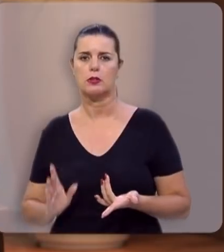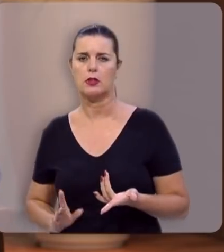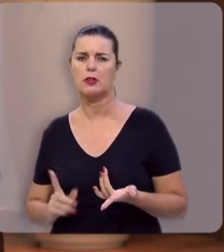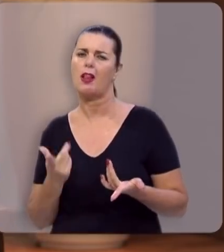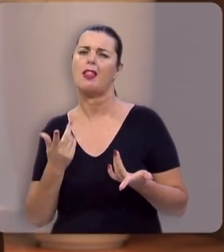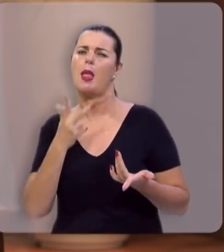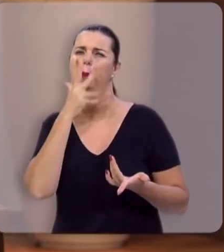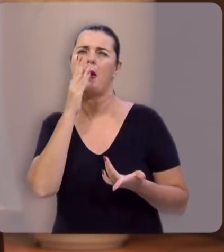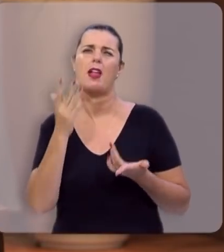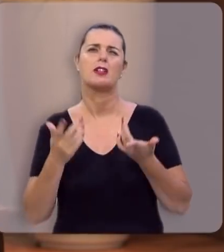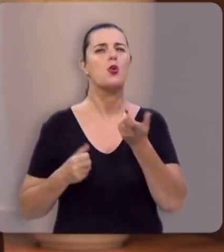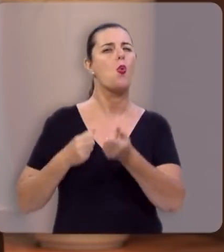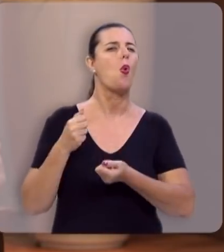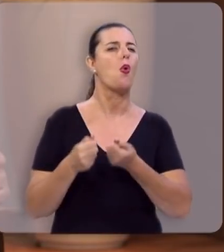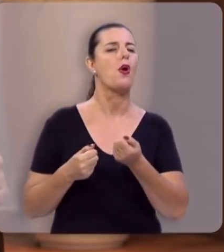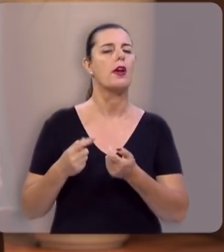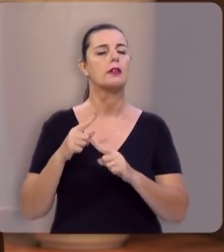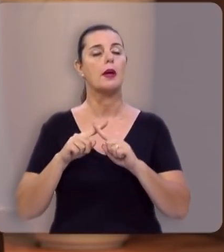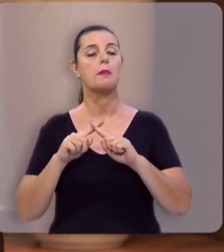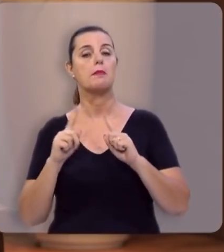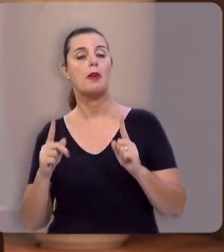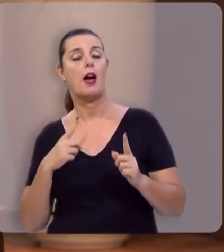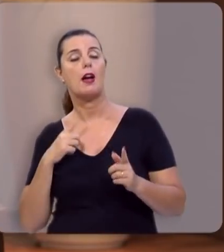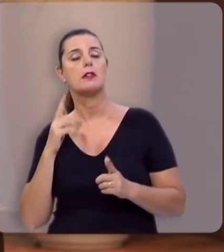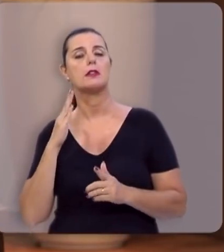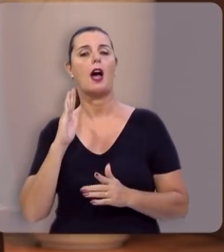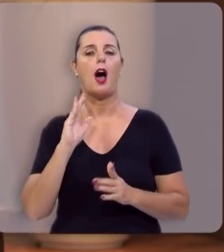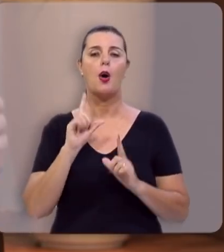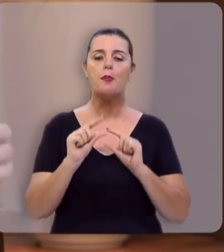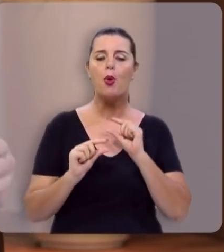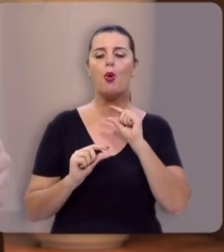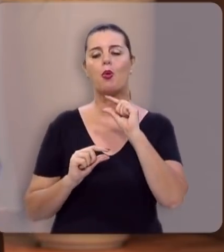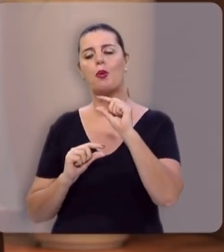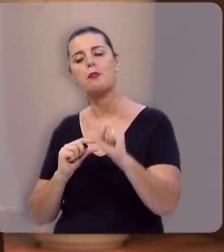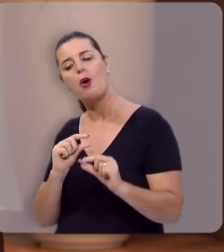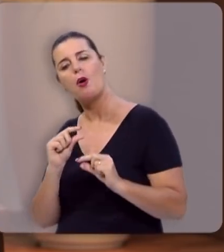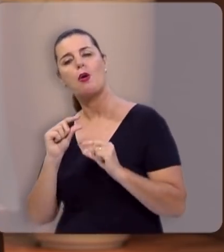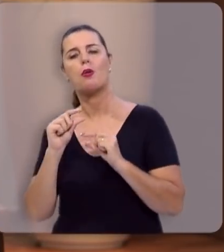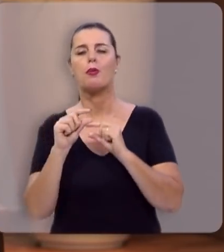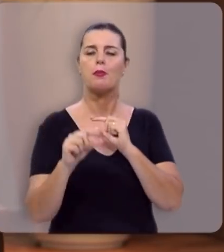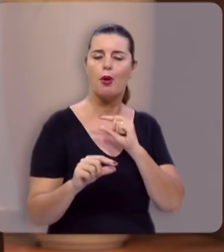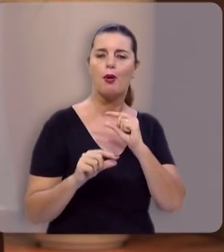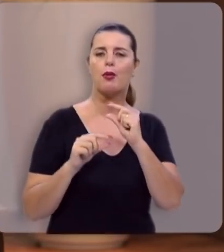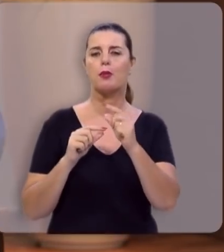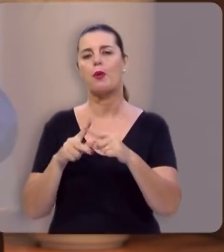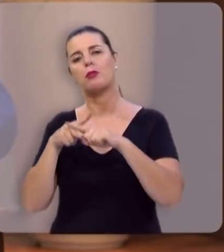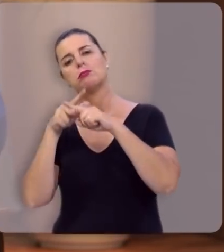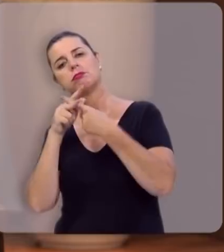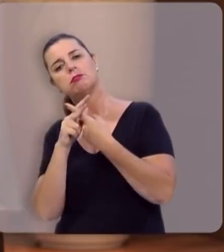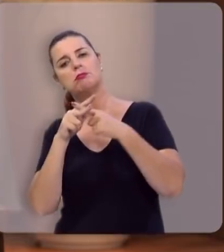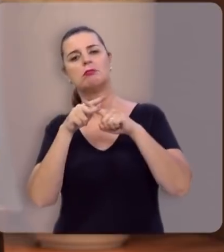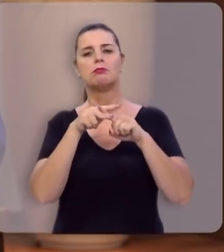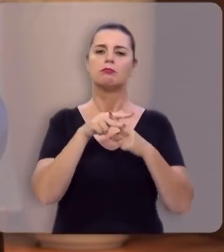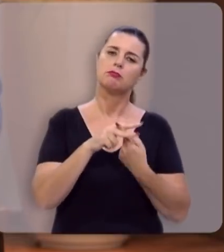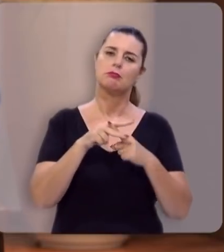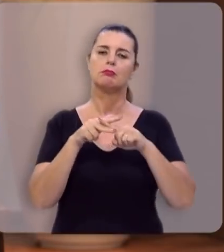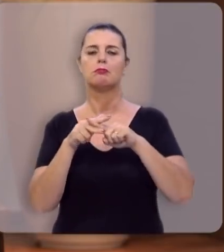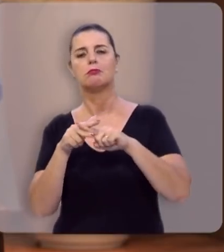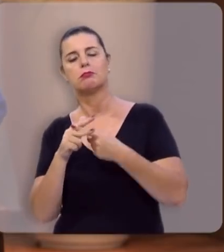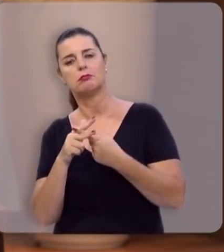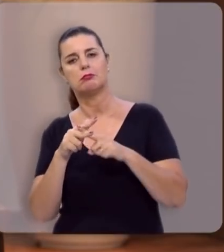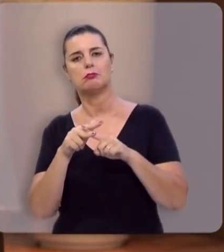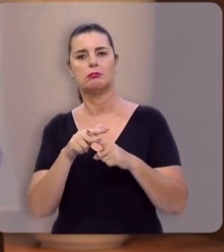Cristo, não como uma corrida de 100 metros, mas como uma maratona. E nós vamos agora sendo